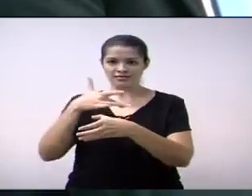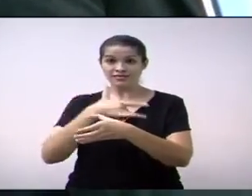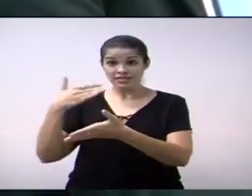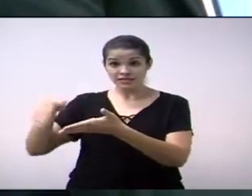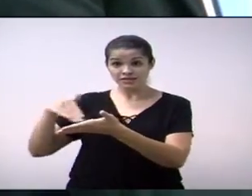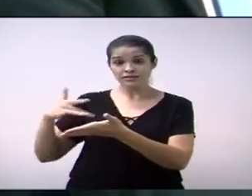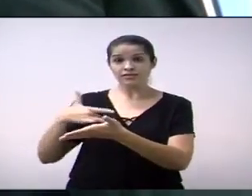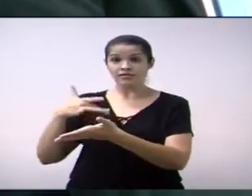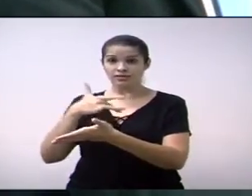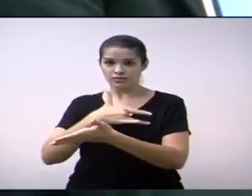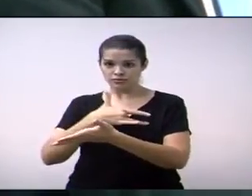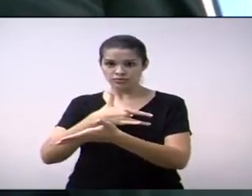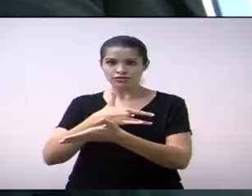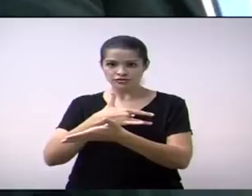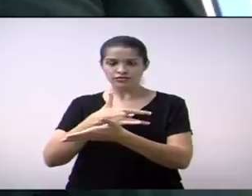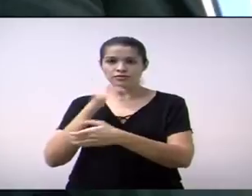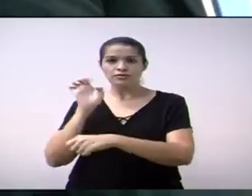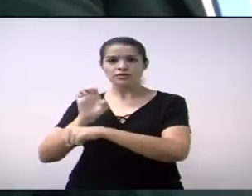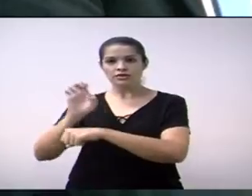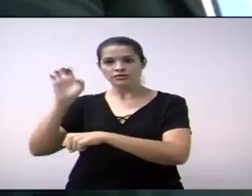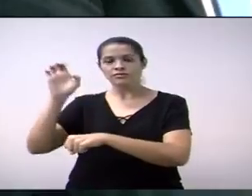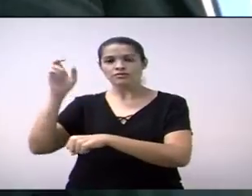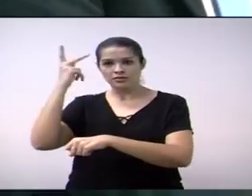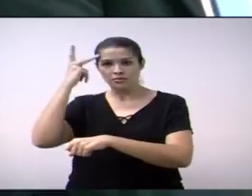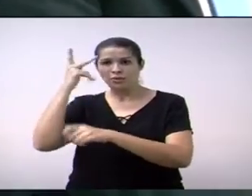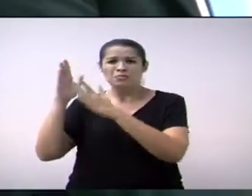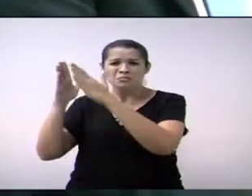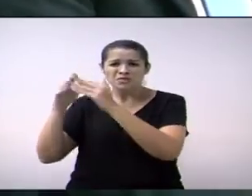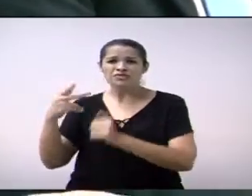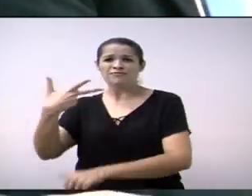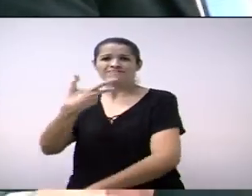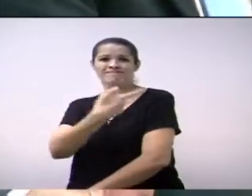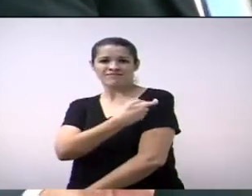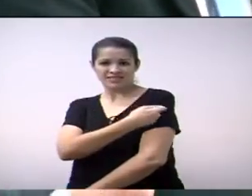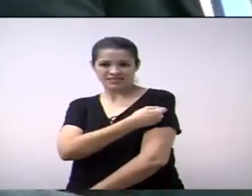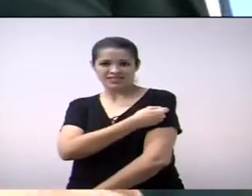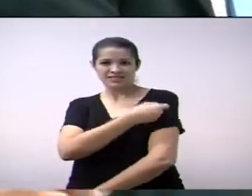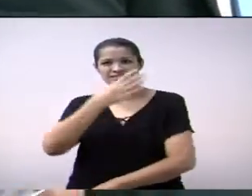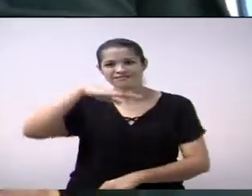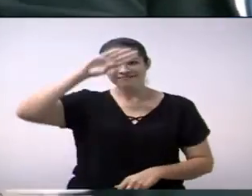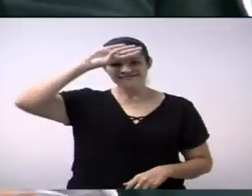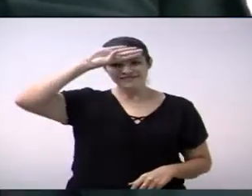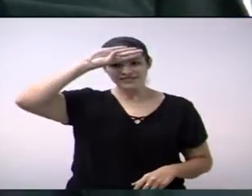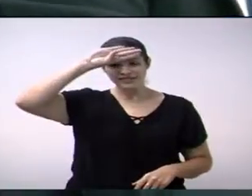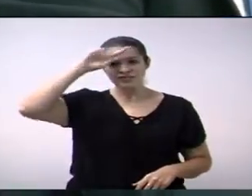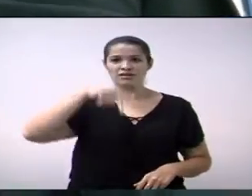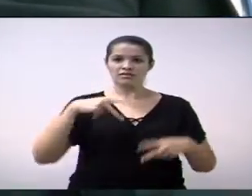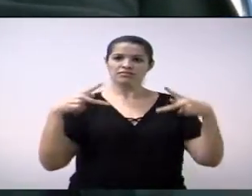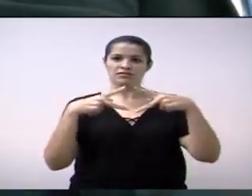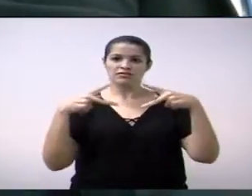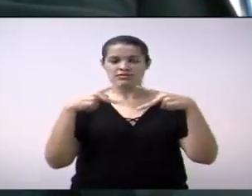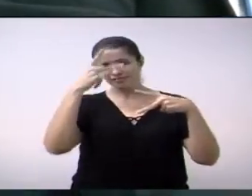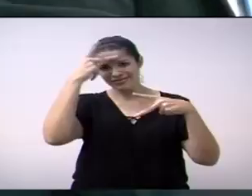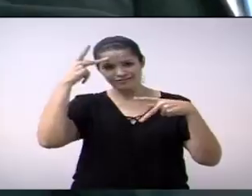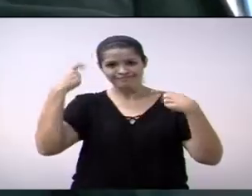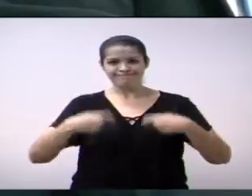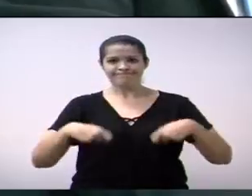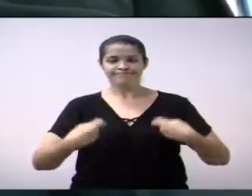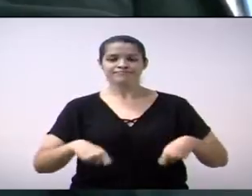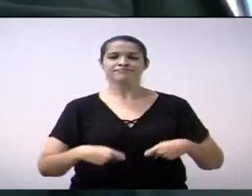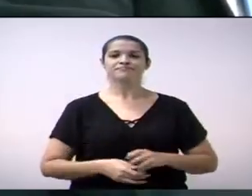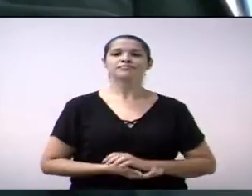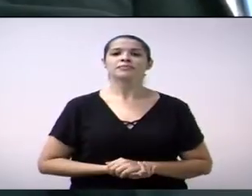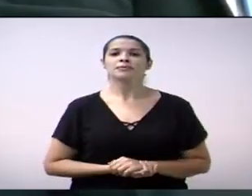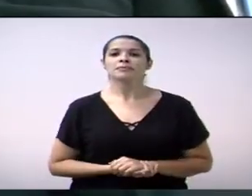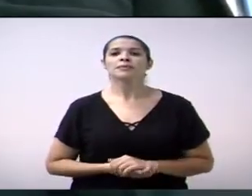da disponibilização da vacina contra a febre amarela para o nosso município. De número 140, vereador Zé Coco,